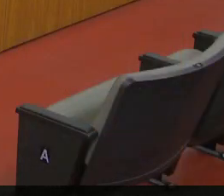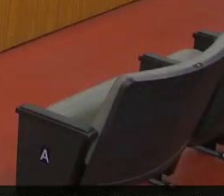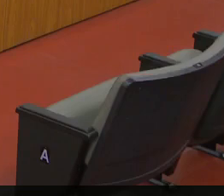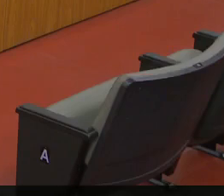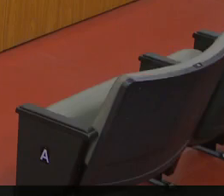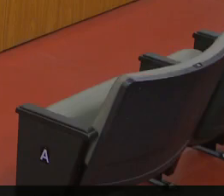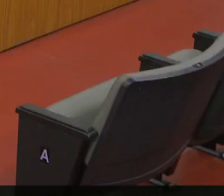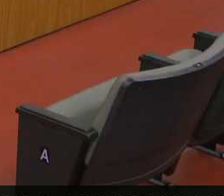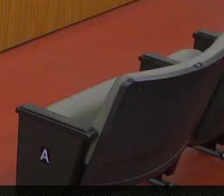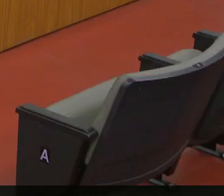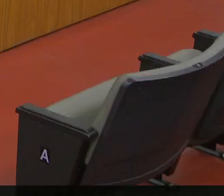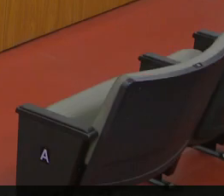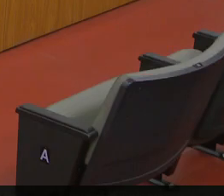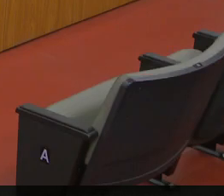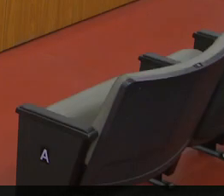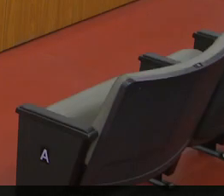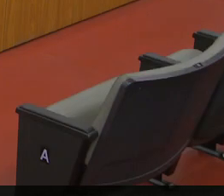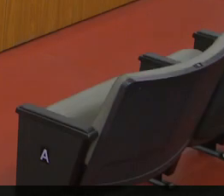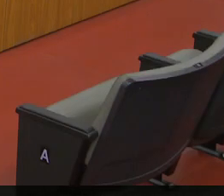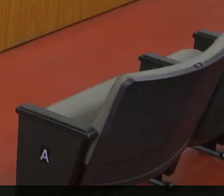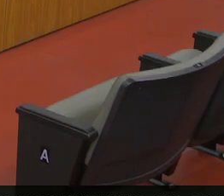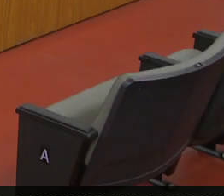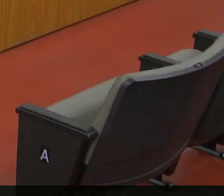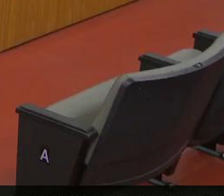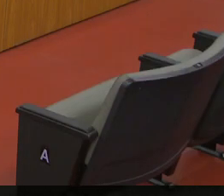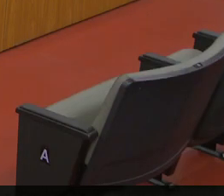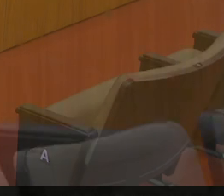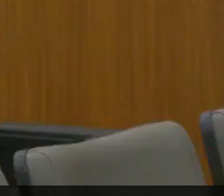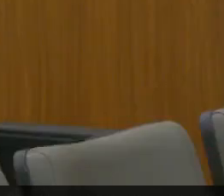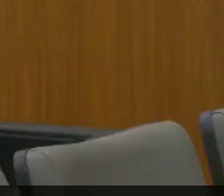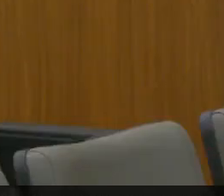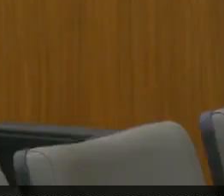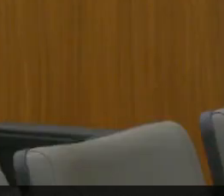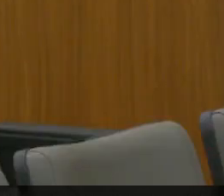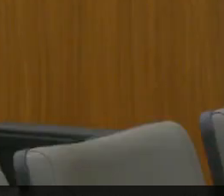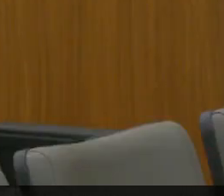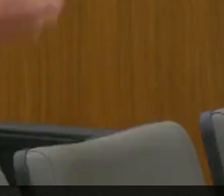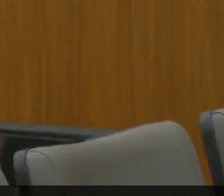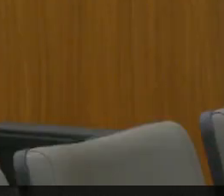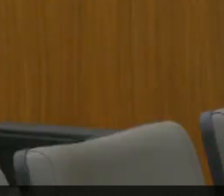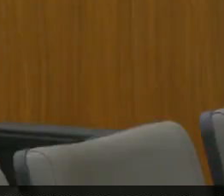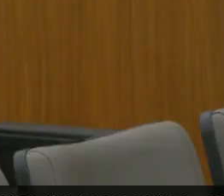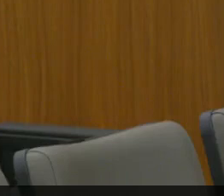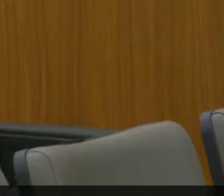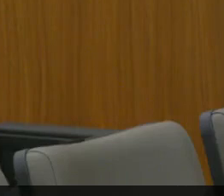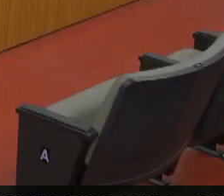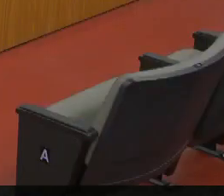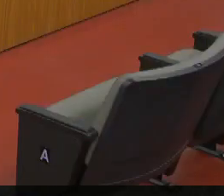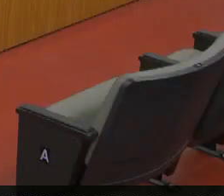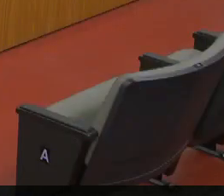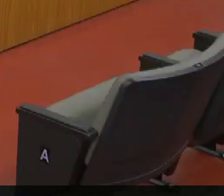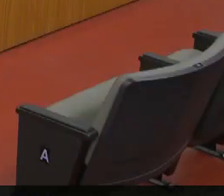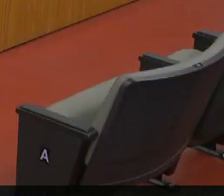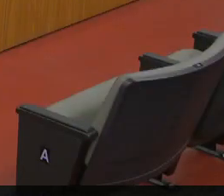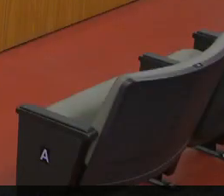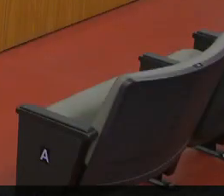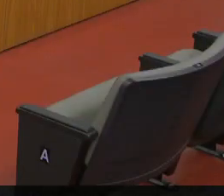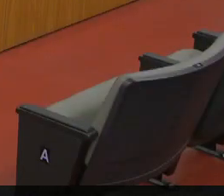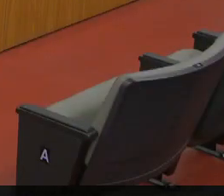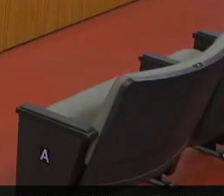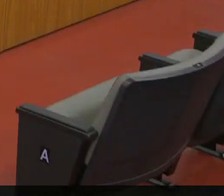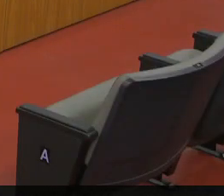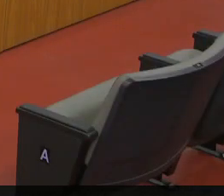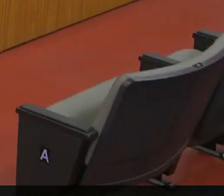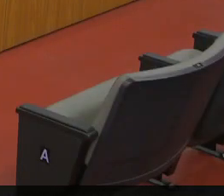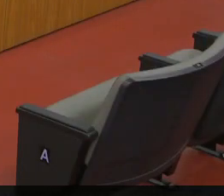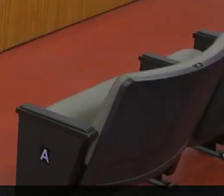considerações importantes aqui trazido meu tempo depois lá que vai ser exagero se esse deputado muito atuante